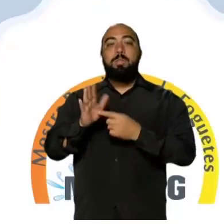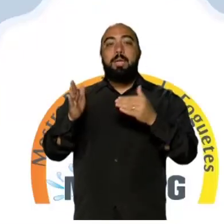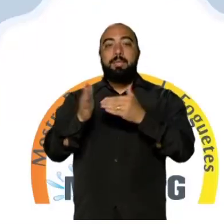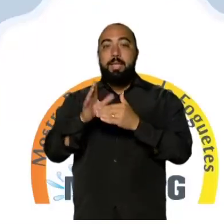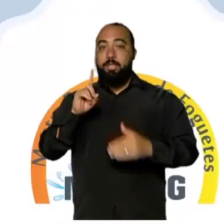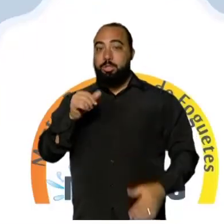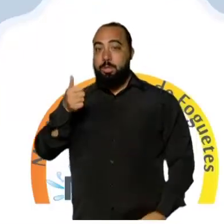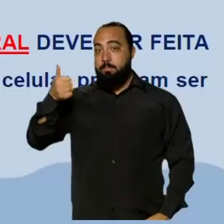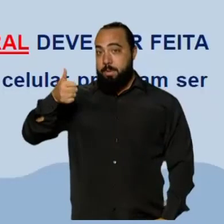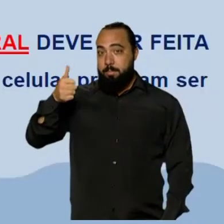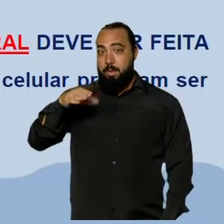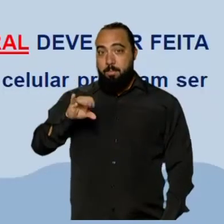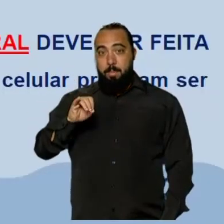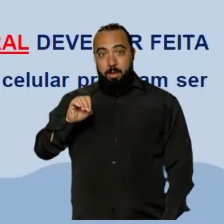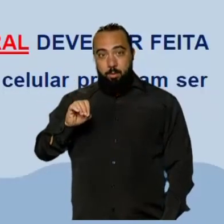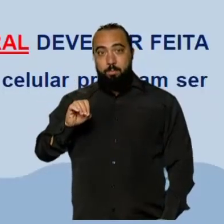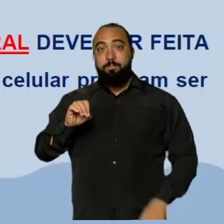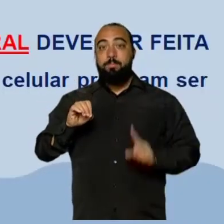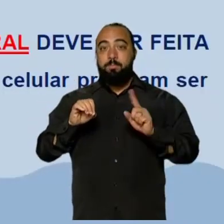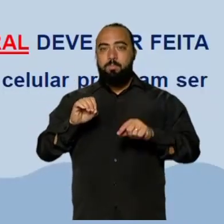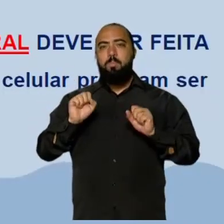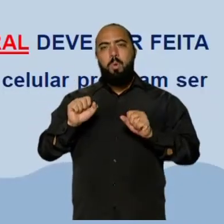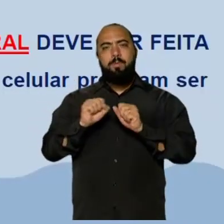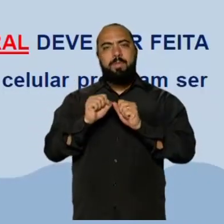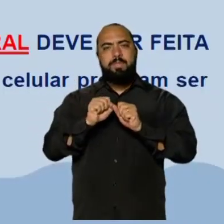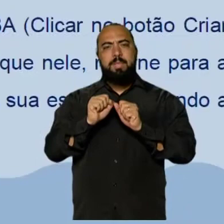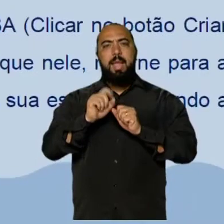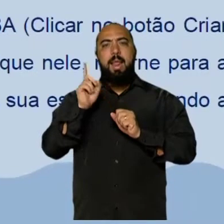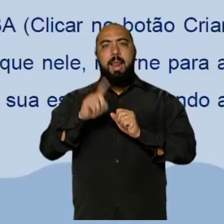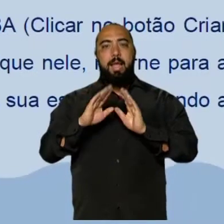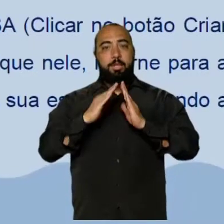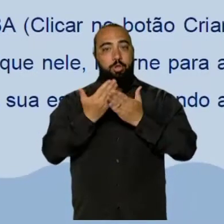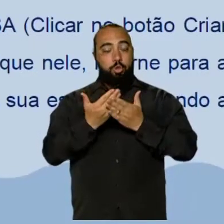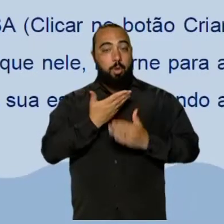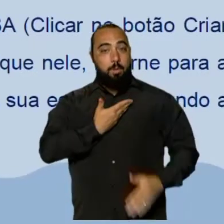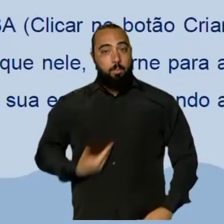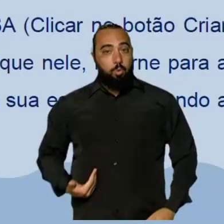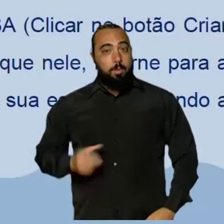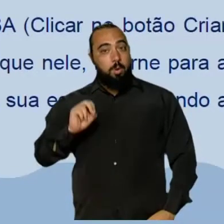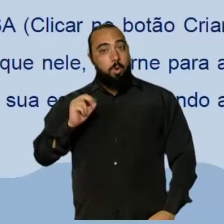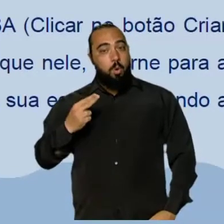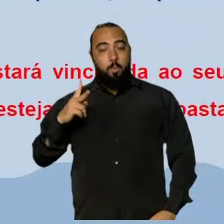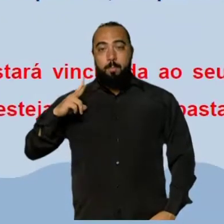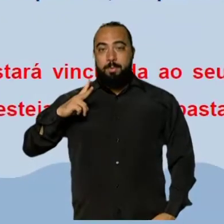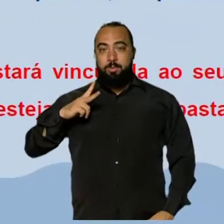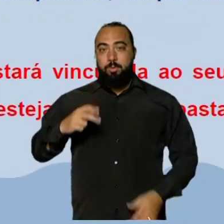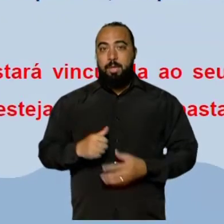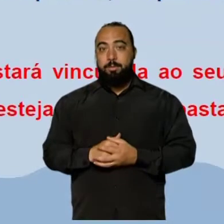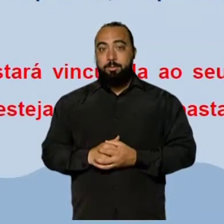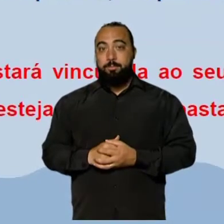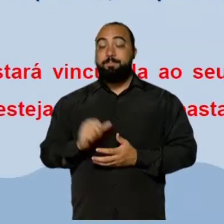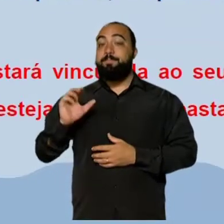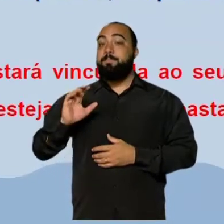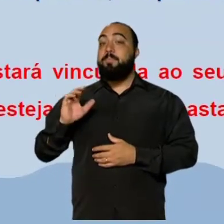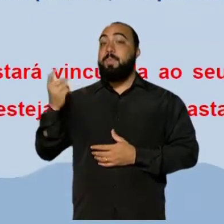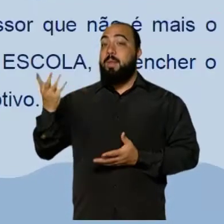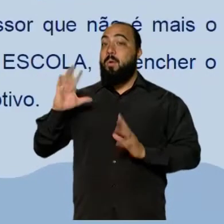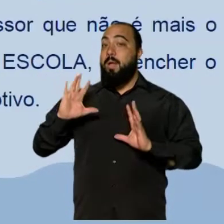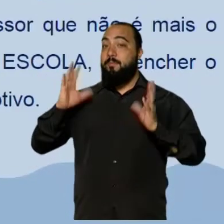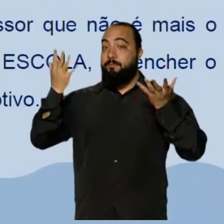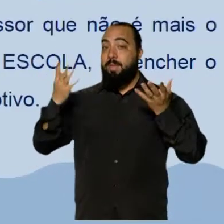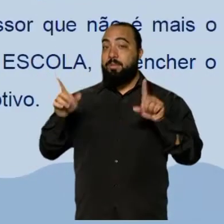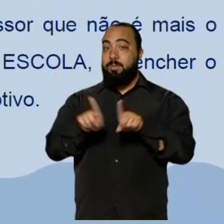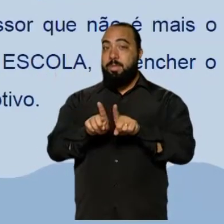dia 1º de maio e podem ser realizadas por escolas públicas ou particulares. Os eventos são promovidos